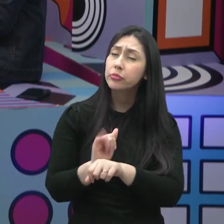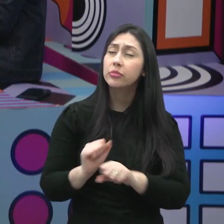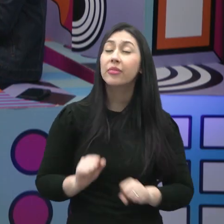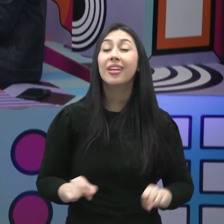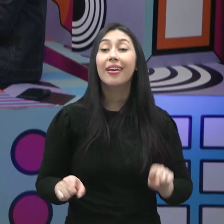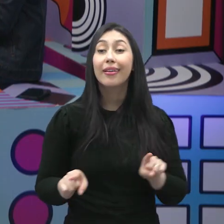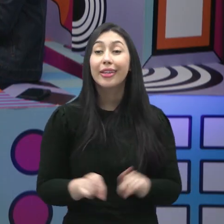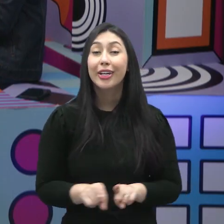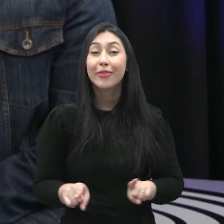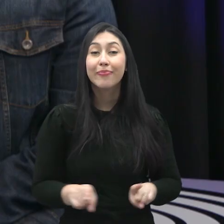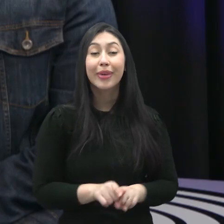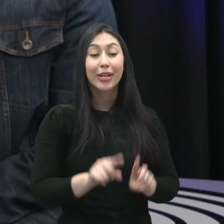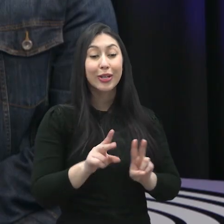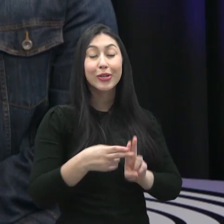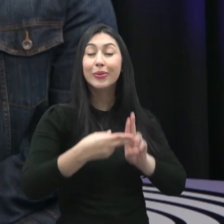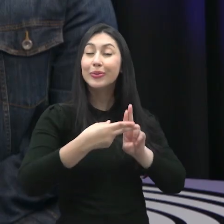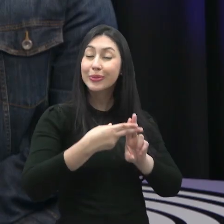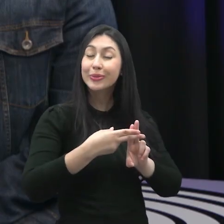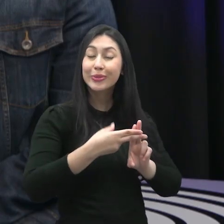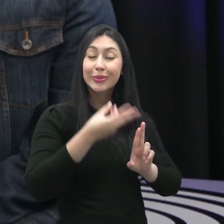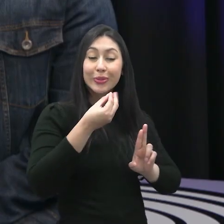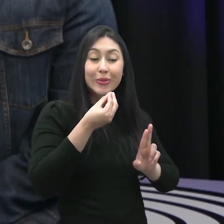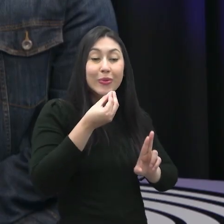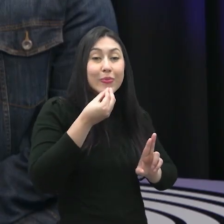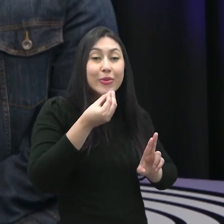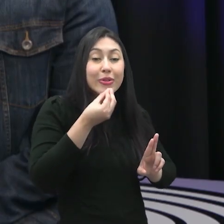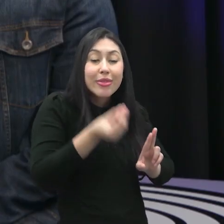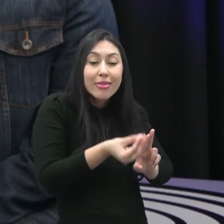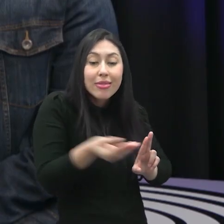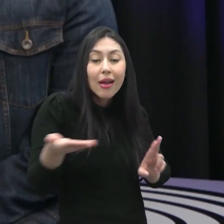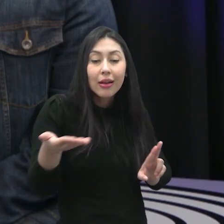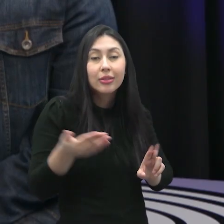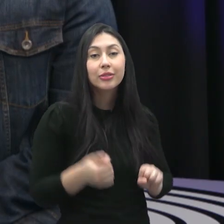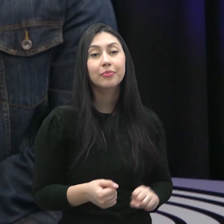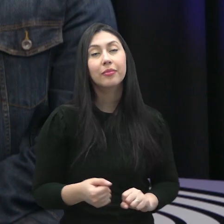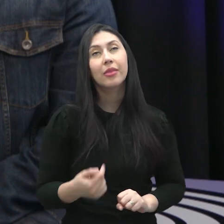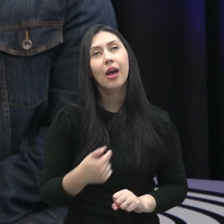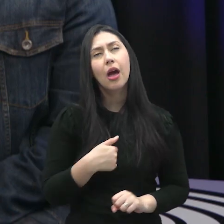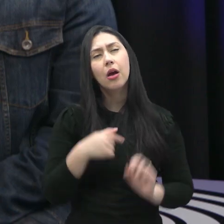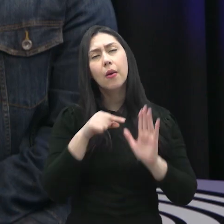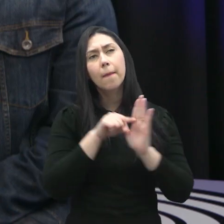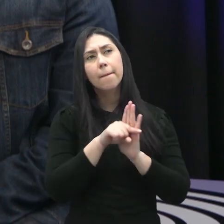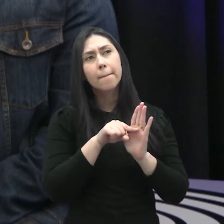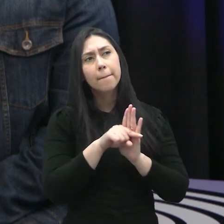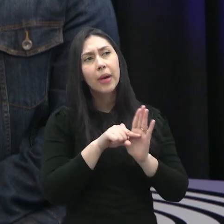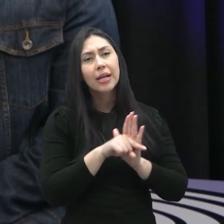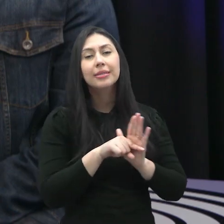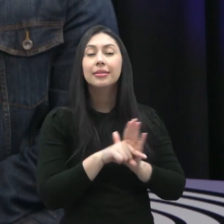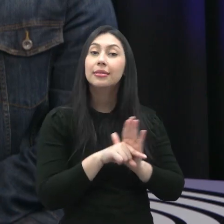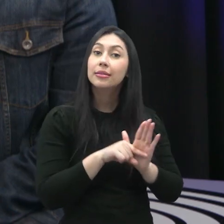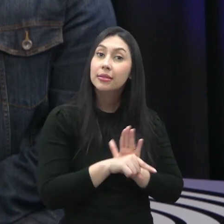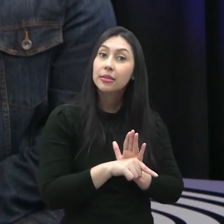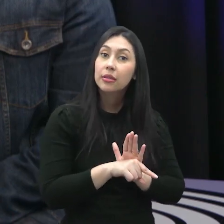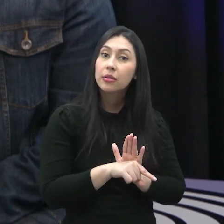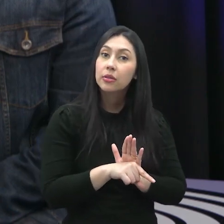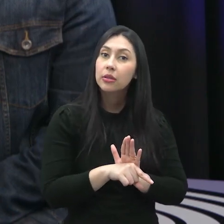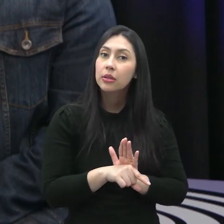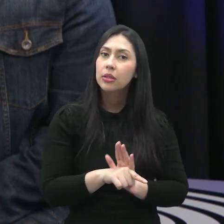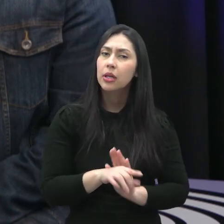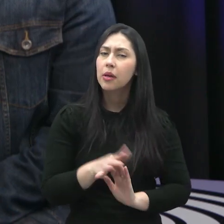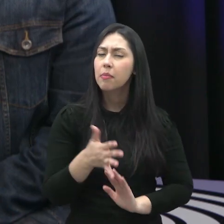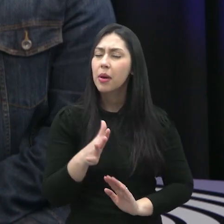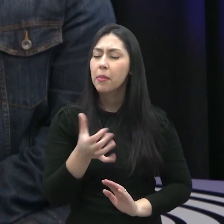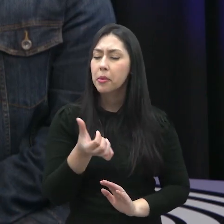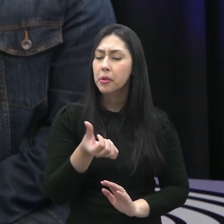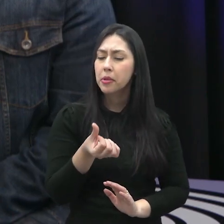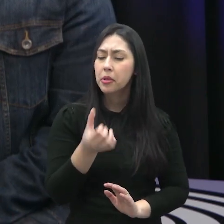outra coisa, o SUS oferece também esse procedimento, né? Eu estava pesquisando, né, que eles colocam